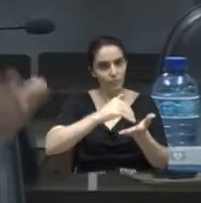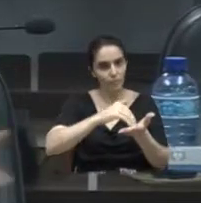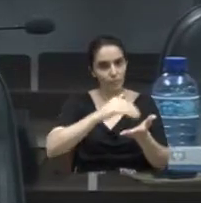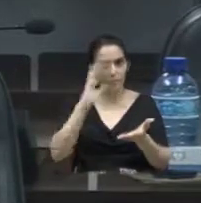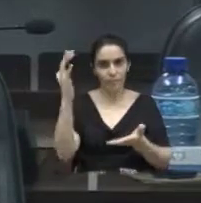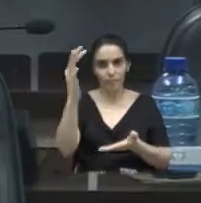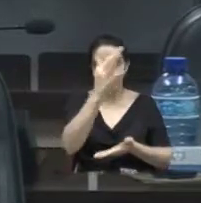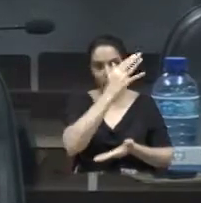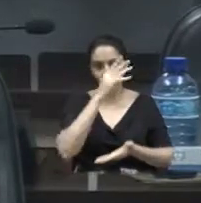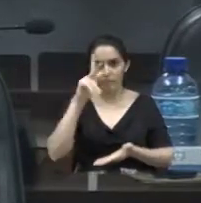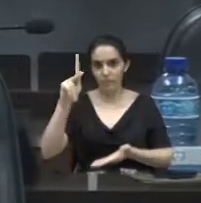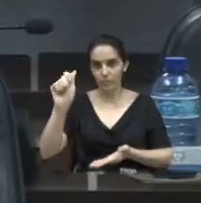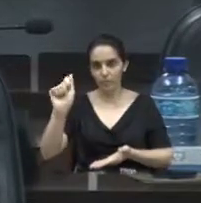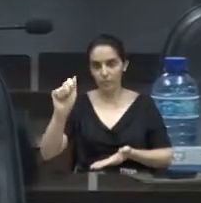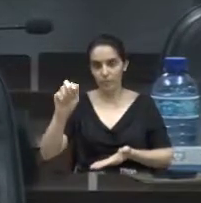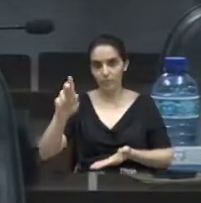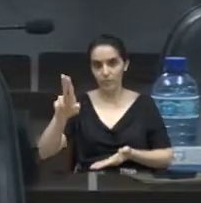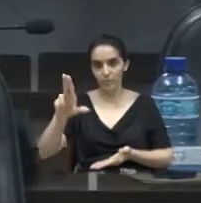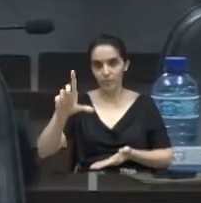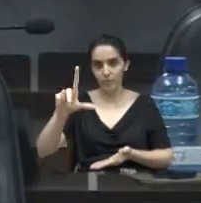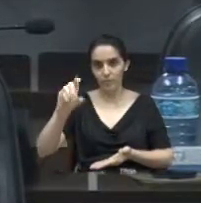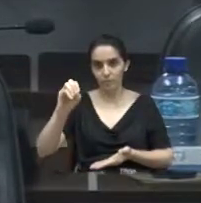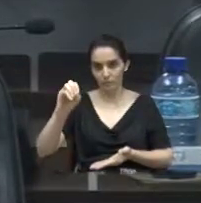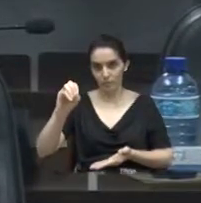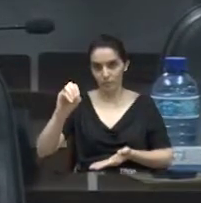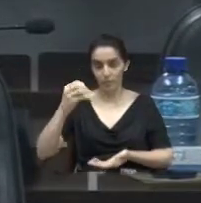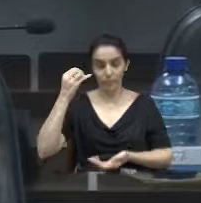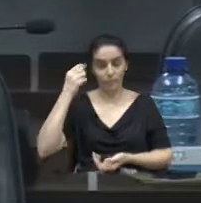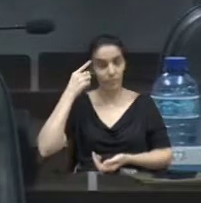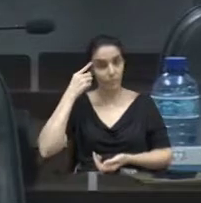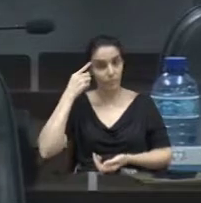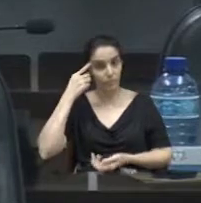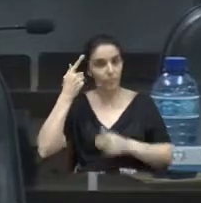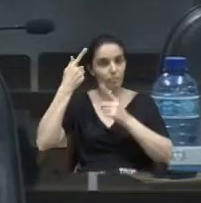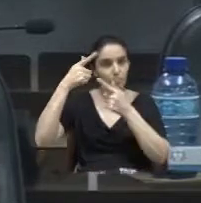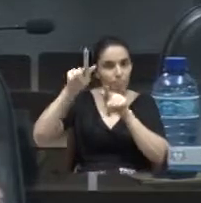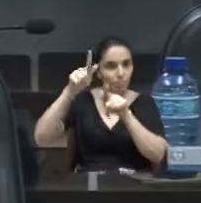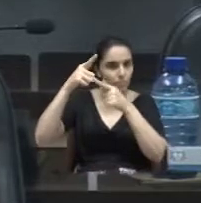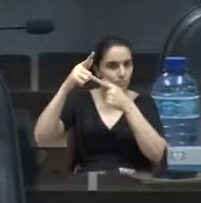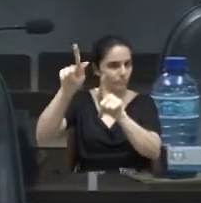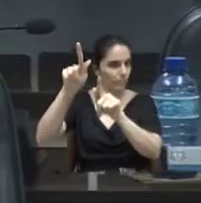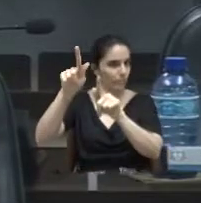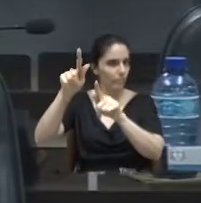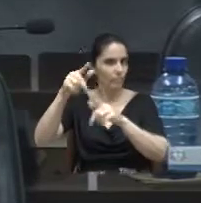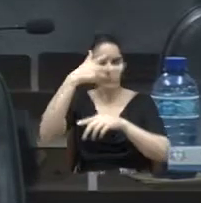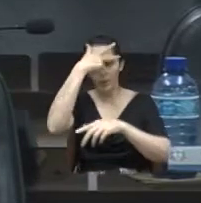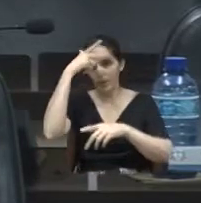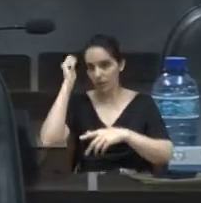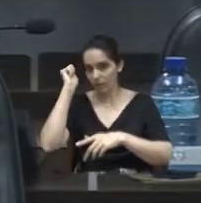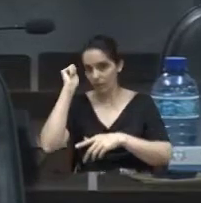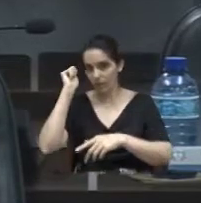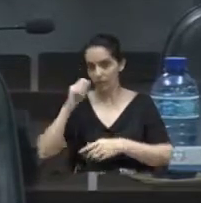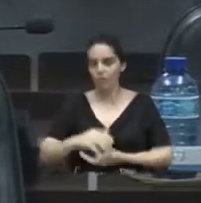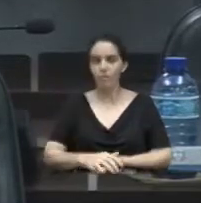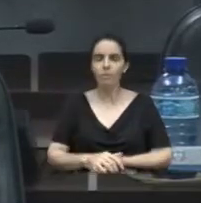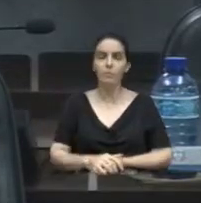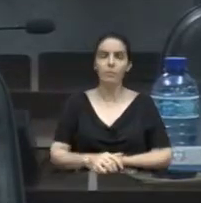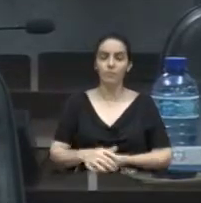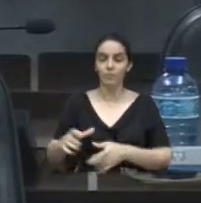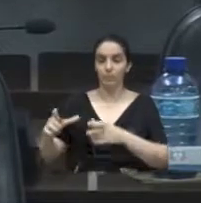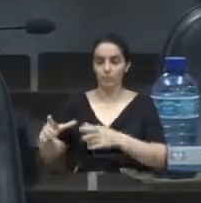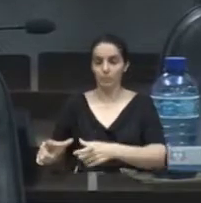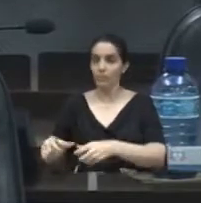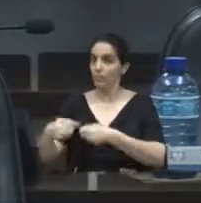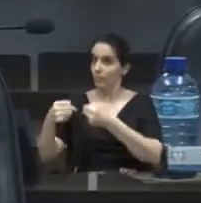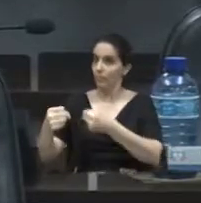com a própria gestão do executivo. Então, a intenção é mesmo uma provocação. Alguns pontos até poderiam ser